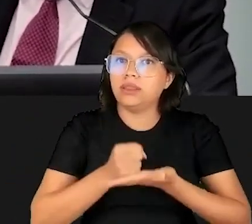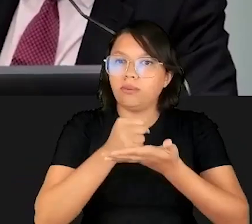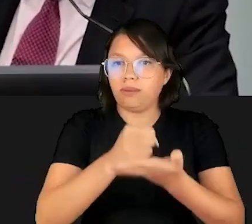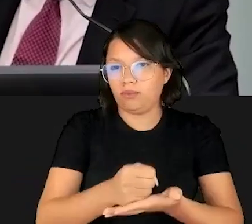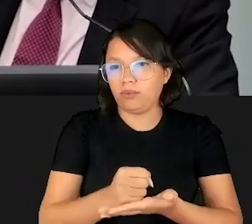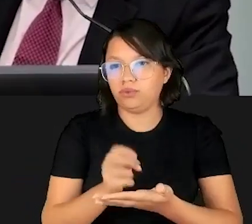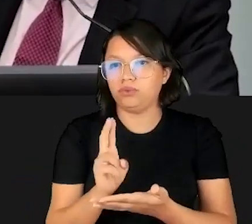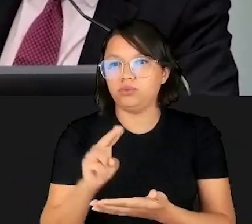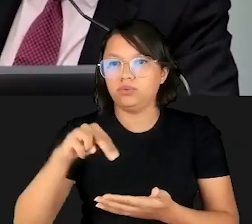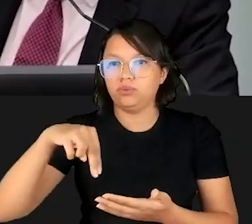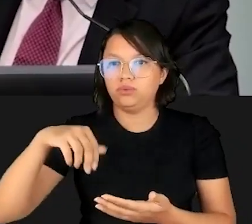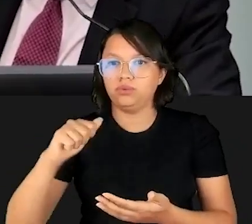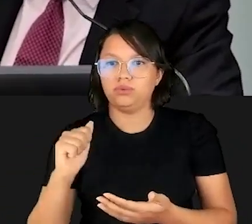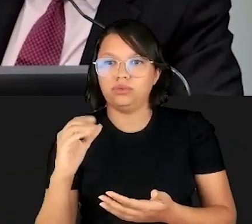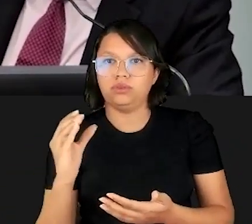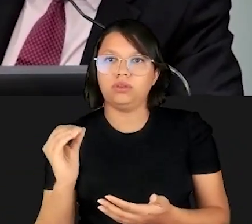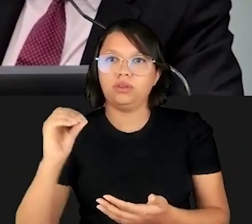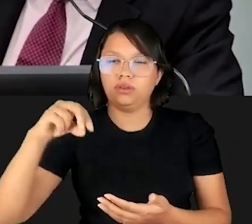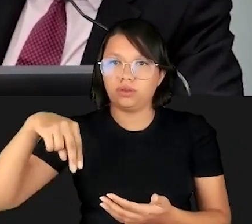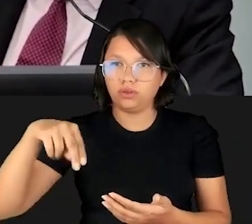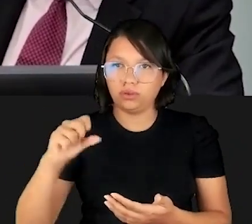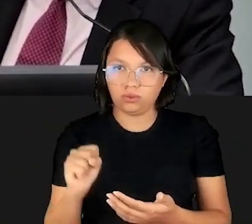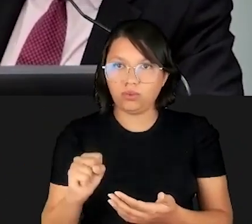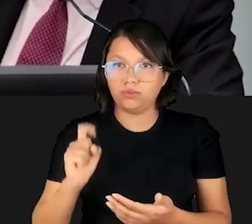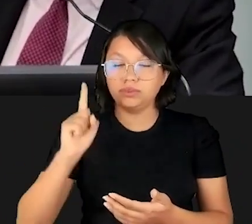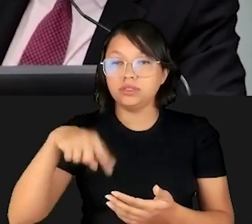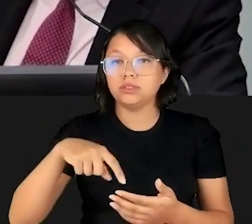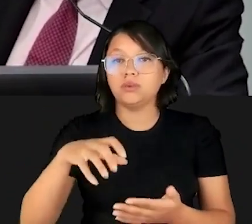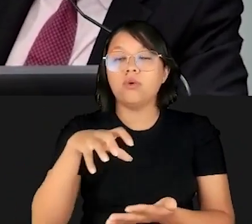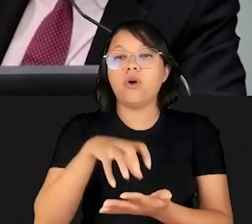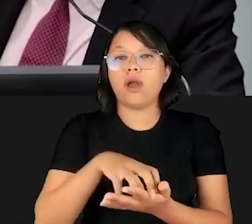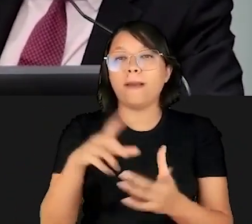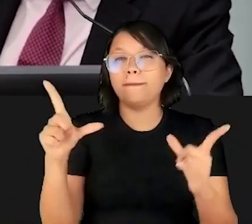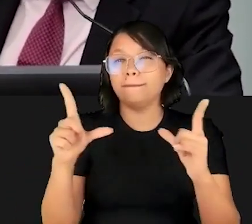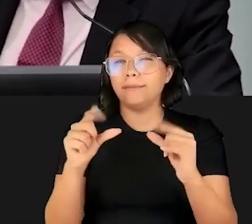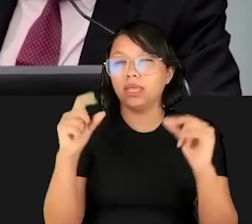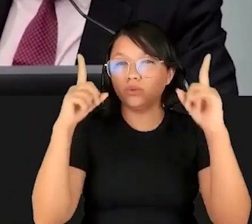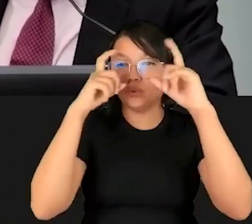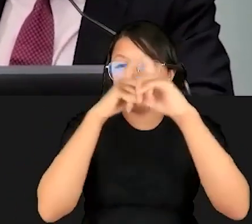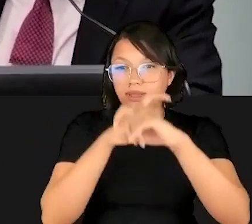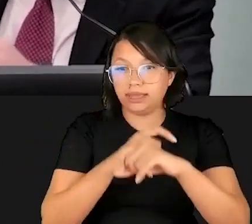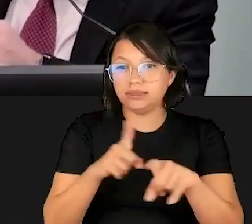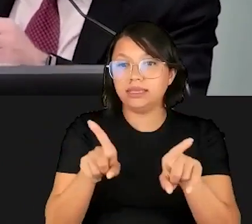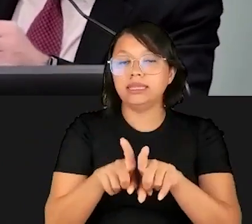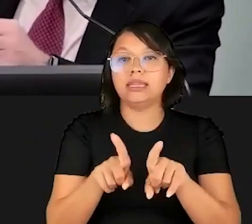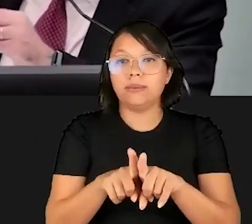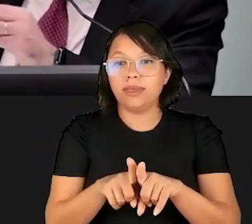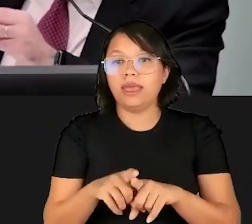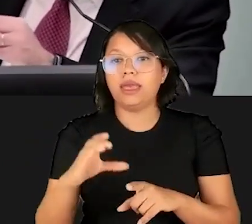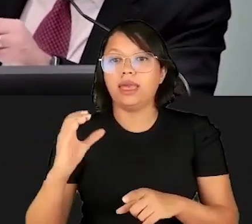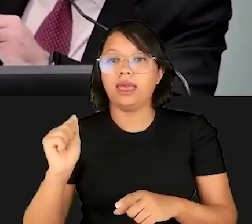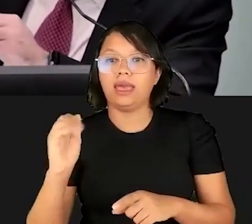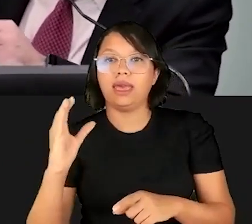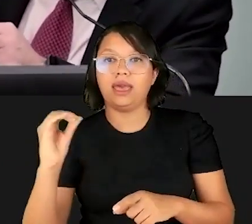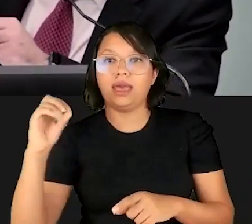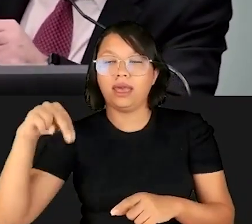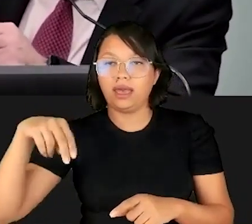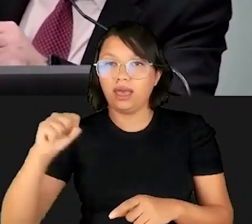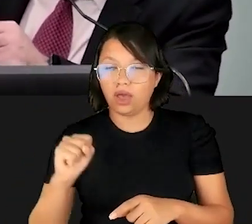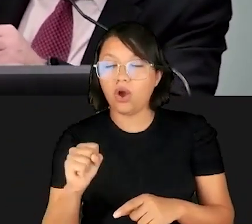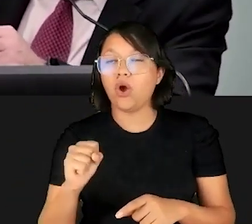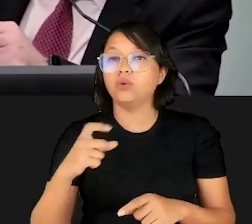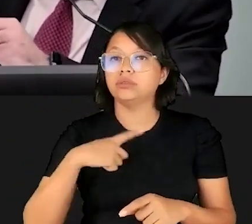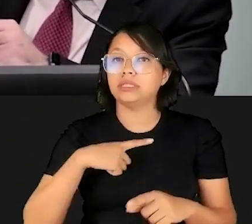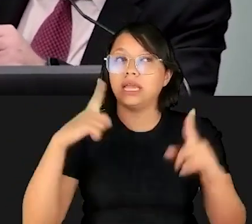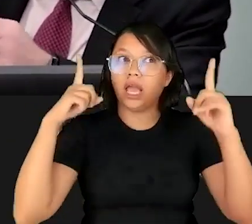UNACONs, que são unidades um pouco menos complexas, e os CACONs, que são unidades muito complexas. E nós deveríamos ter uma unidade para cada